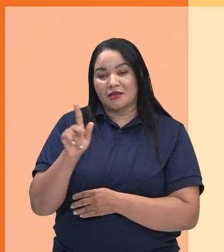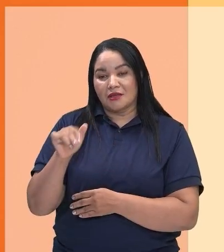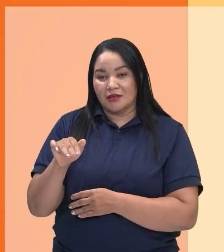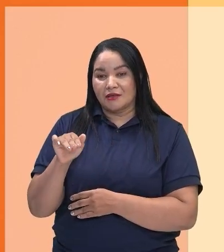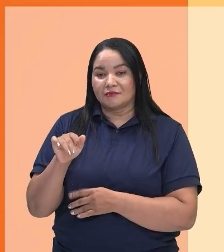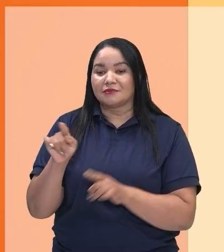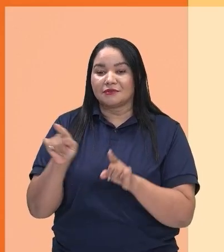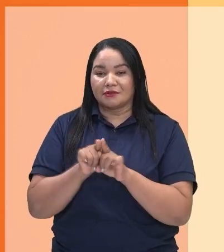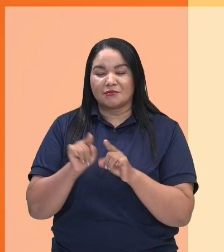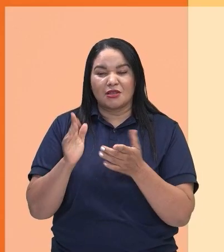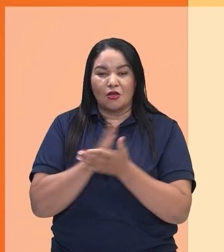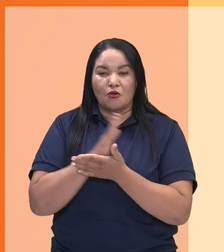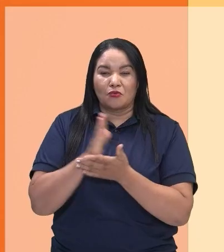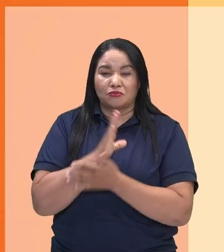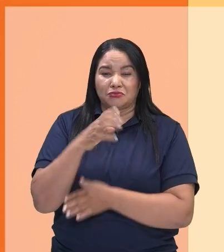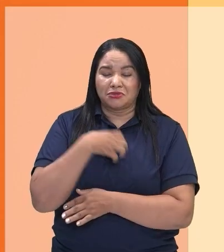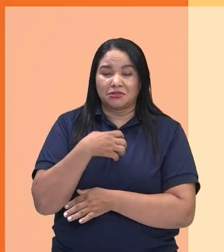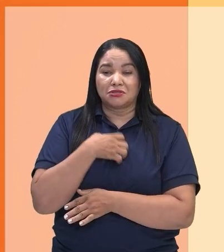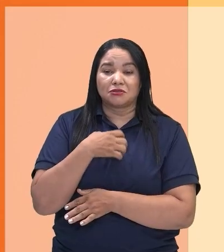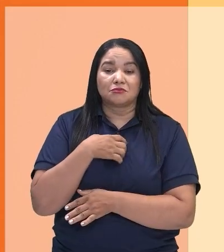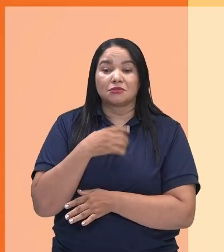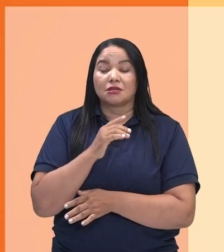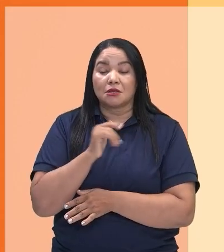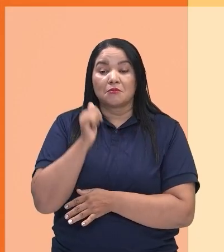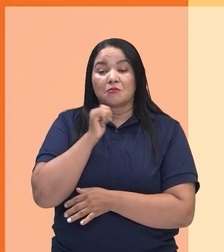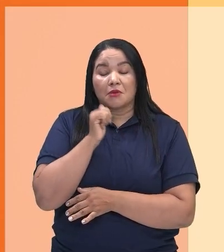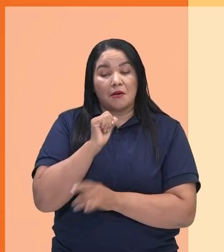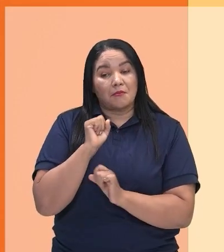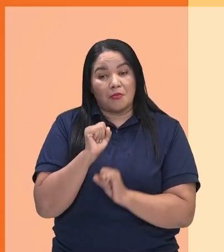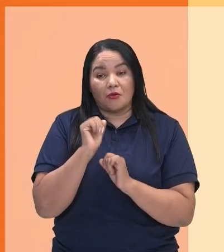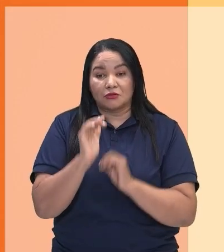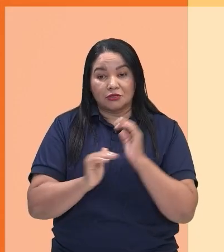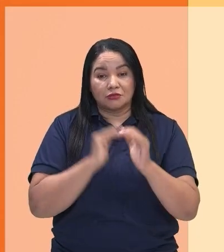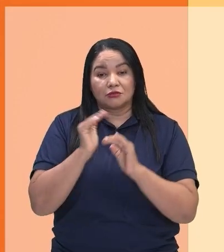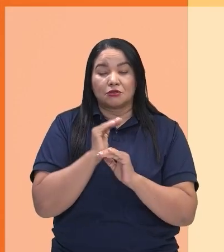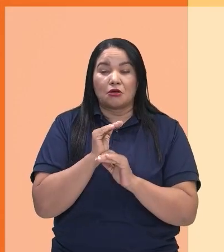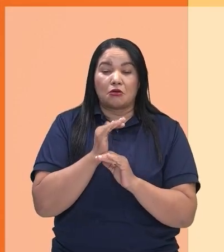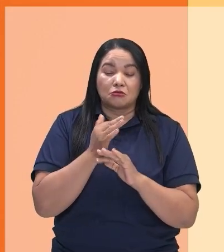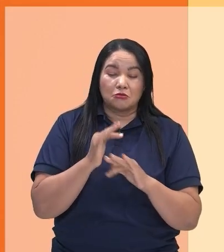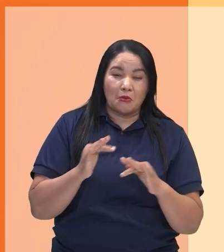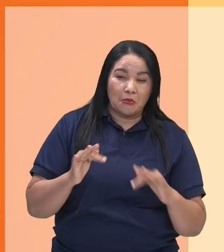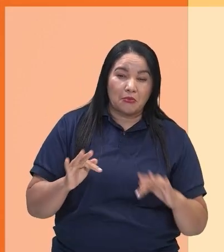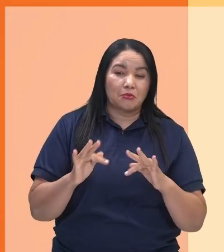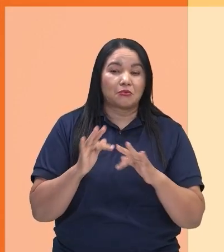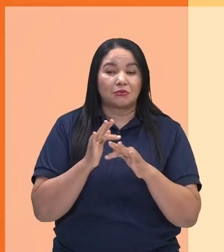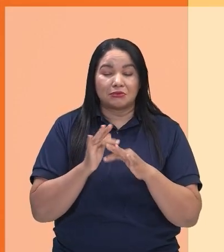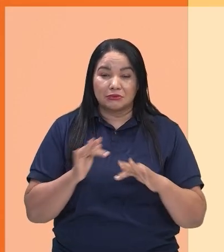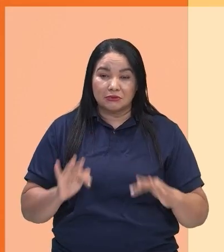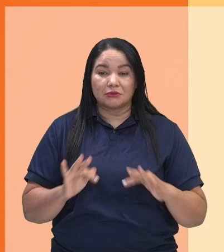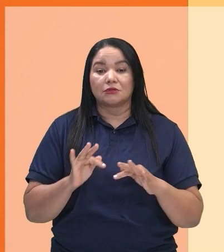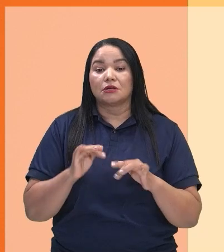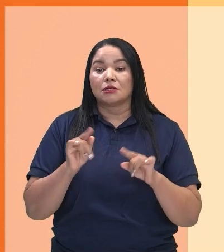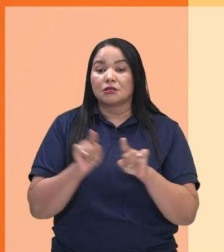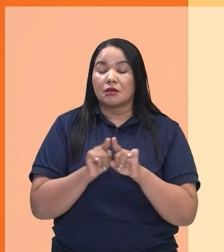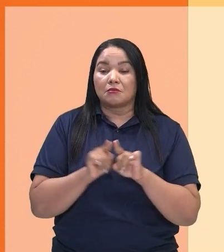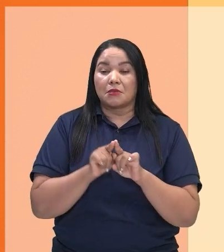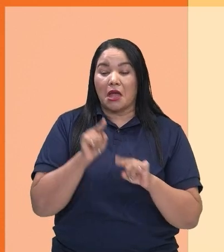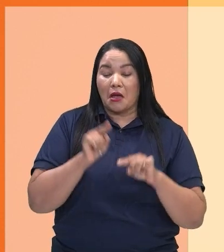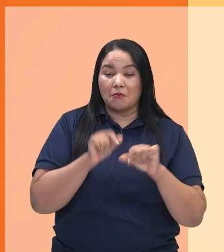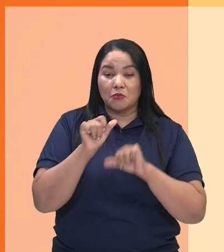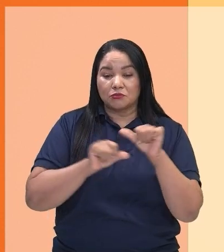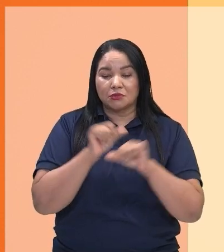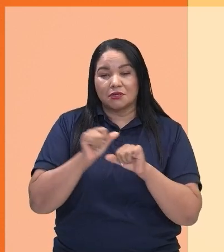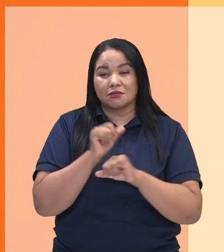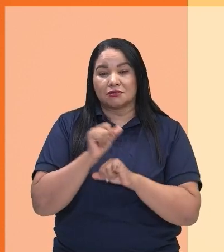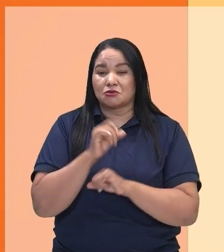que são alguns sintomas, né, que a menina pode desenvolver, como dores de cólica, né, uma oscilação de humor. Então, tudo